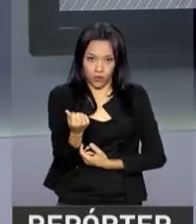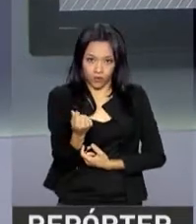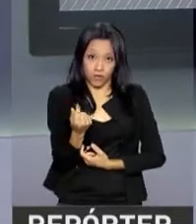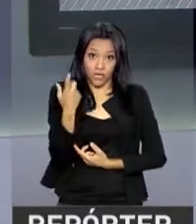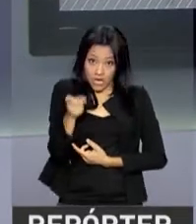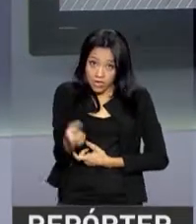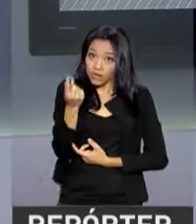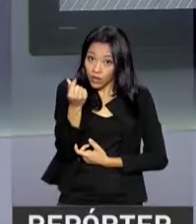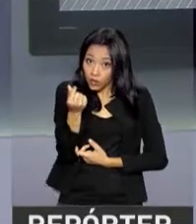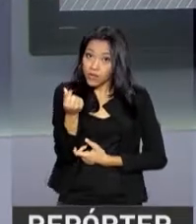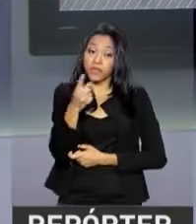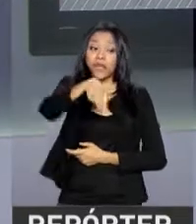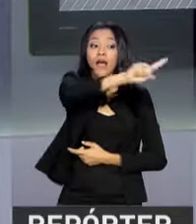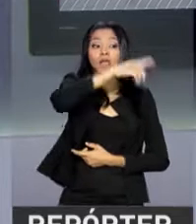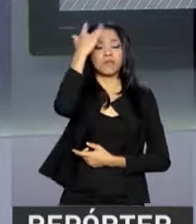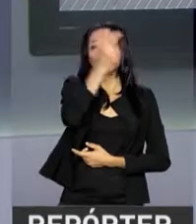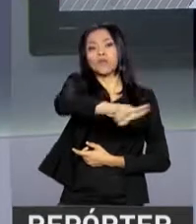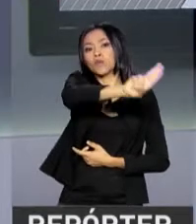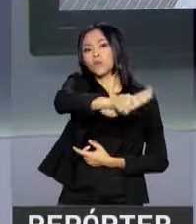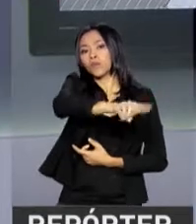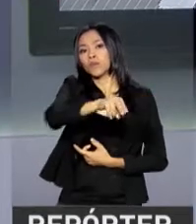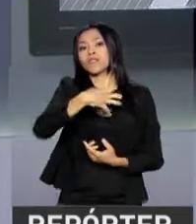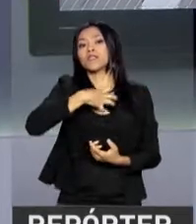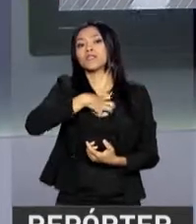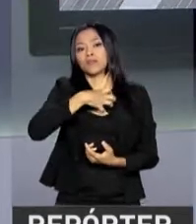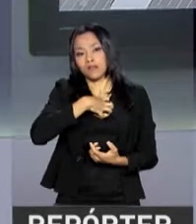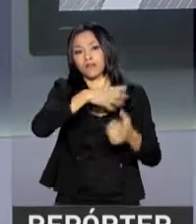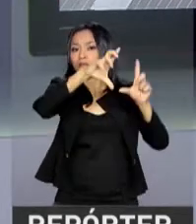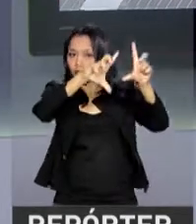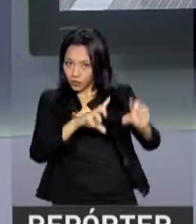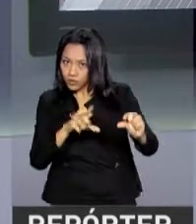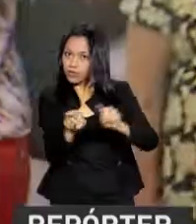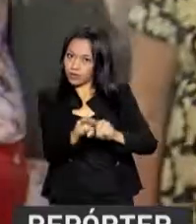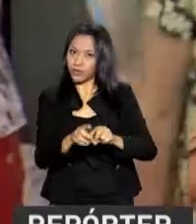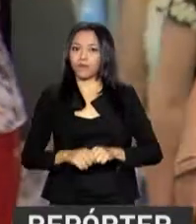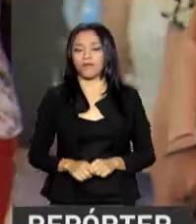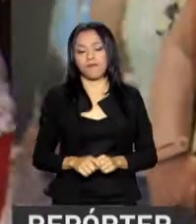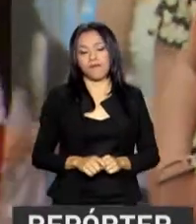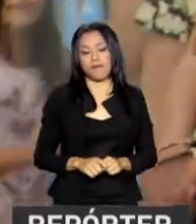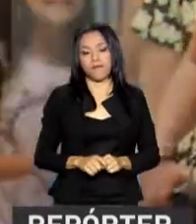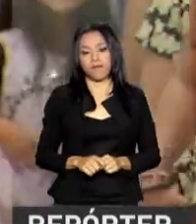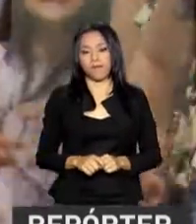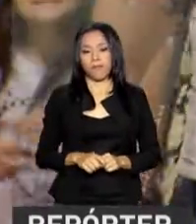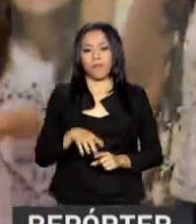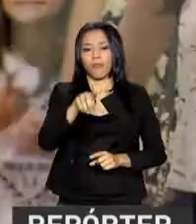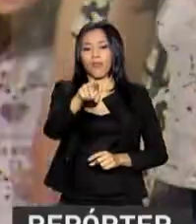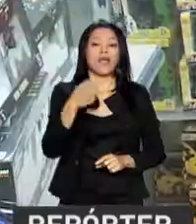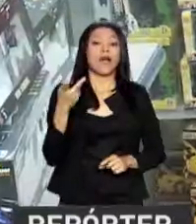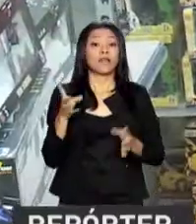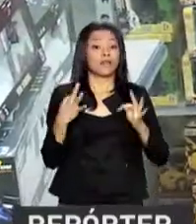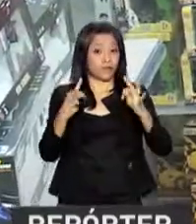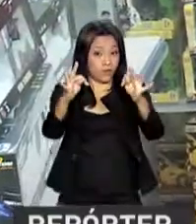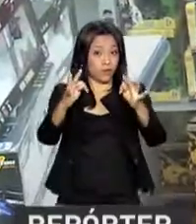repassados ao consumidor e com isso incentivar o uso do cartão de débito a tecnologia mudou o